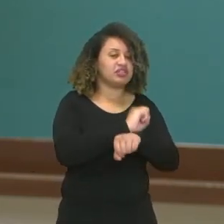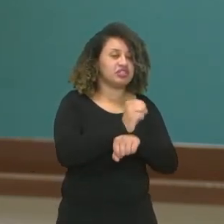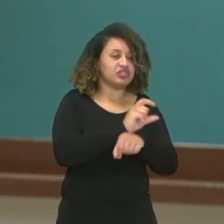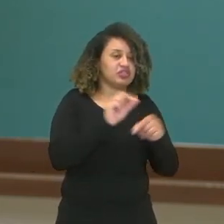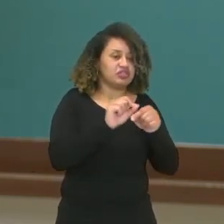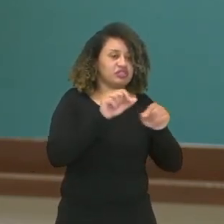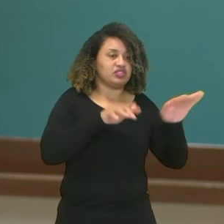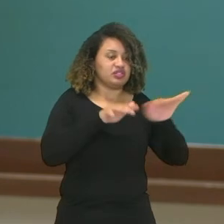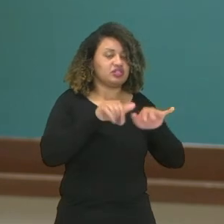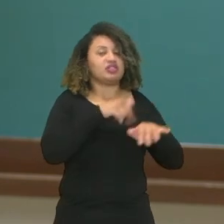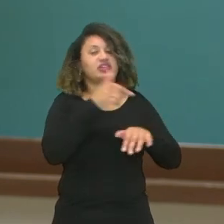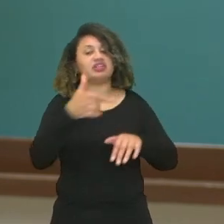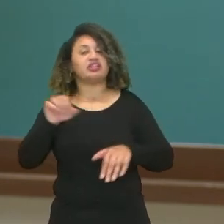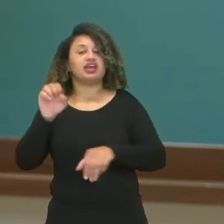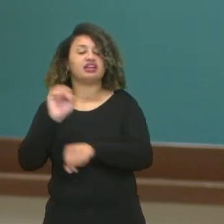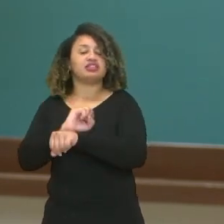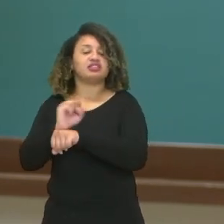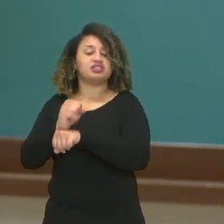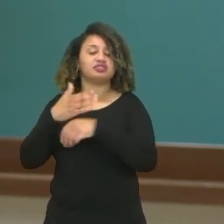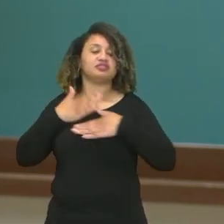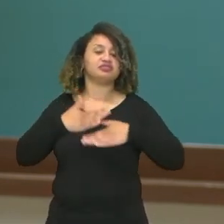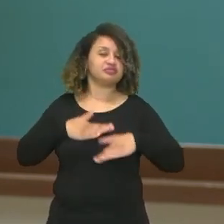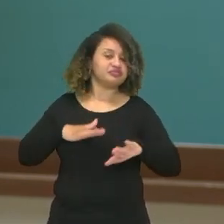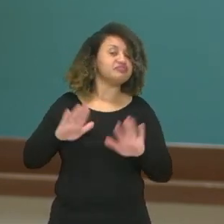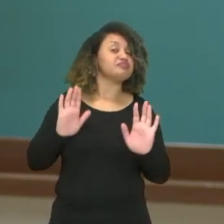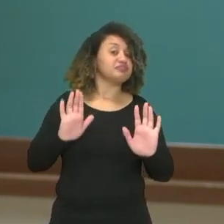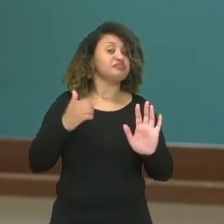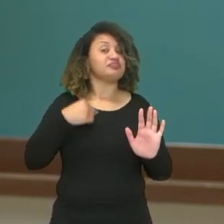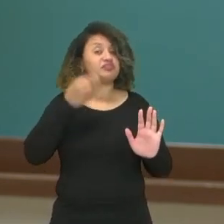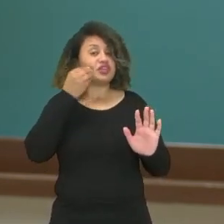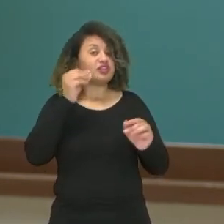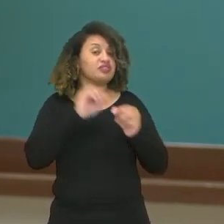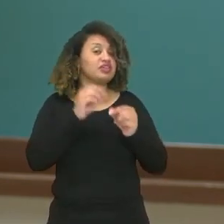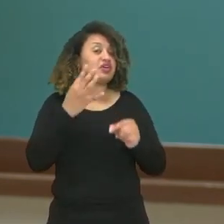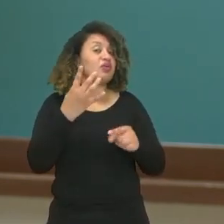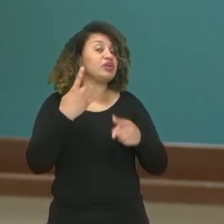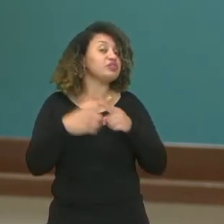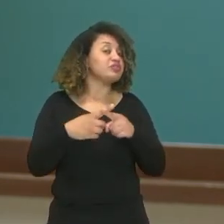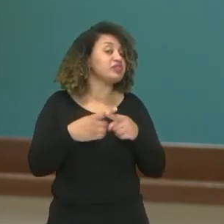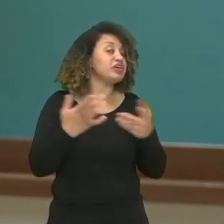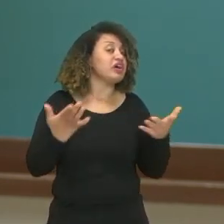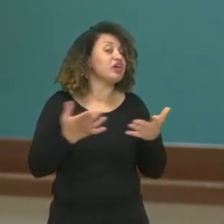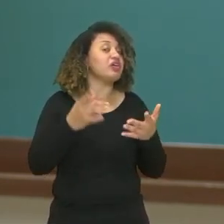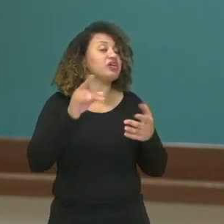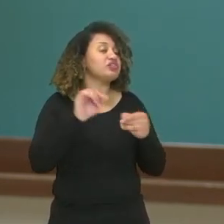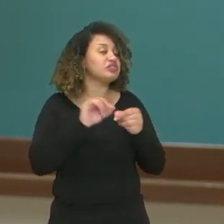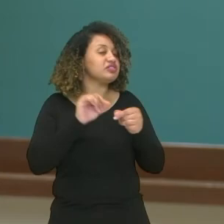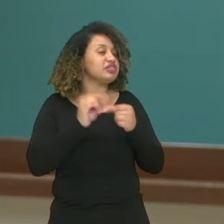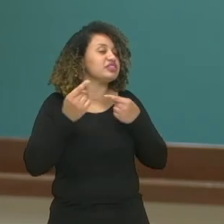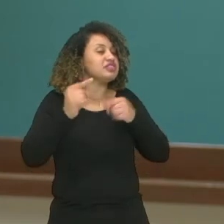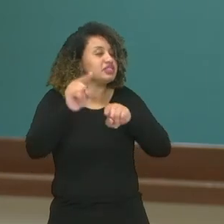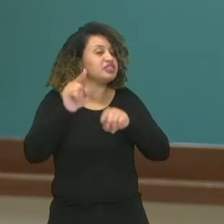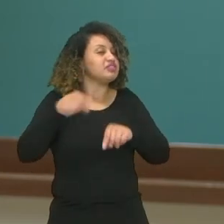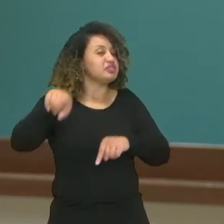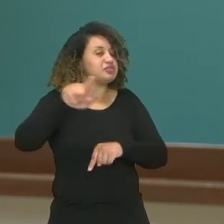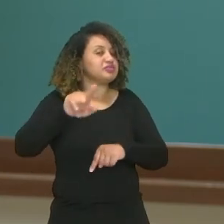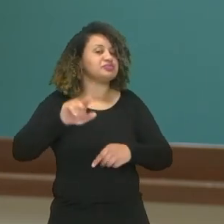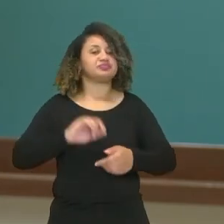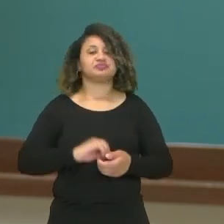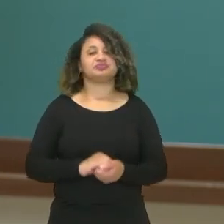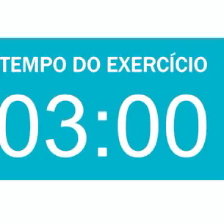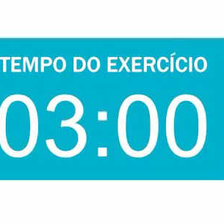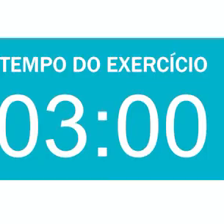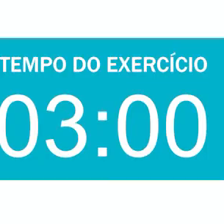realizando e 10 segundos de descanso. Vamos tentar fazer 4 vezes. Fica aí o desafio. Até daqui a pouco.